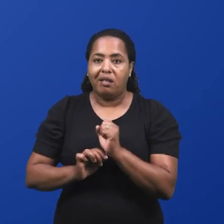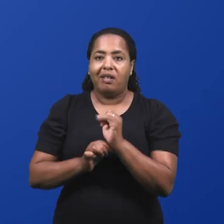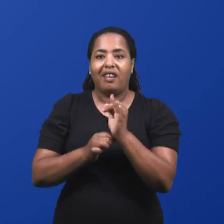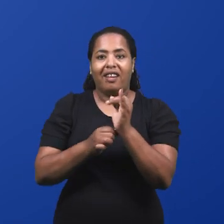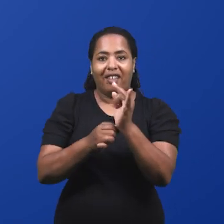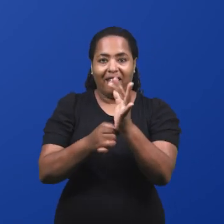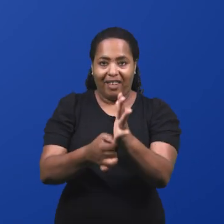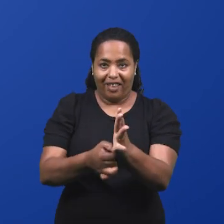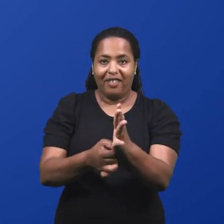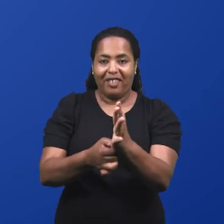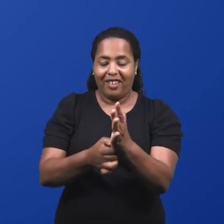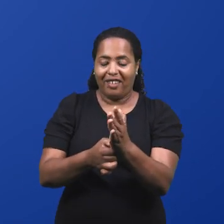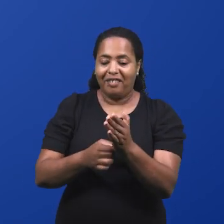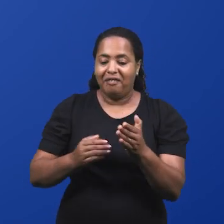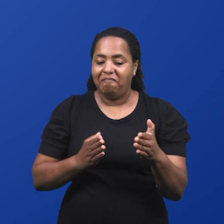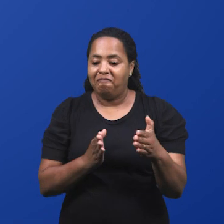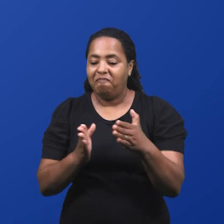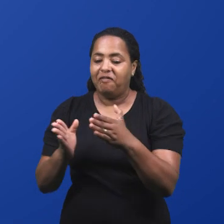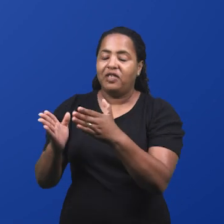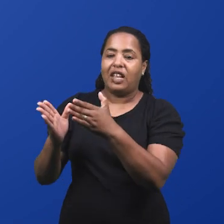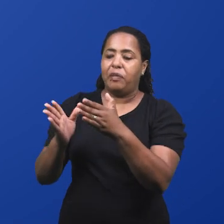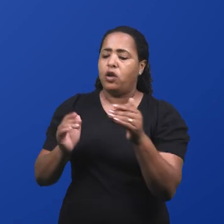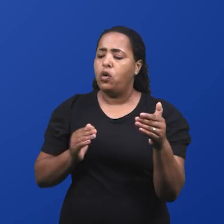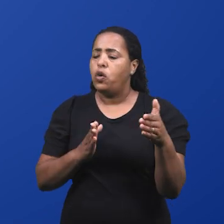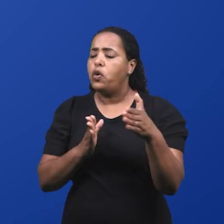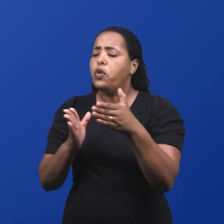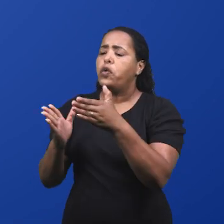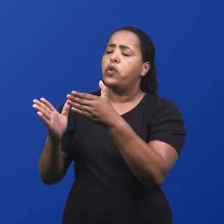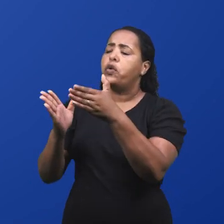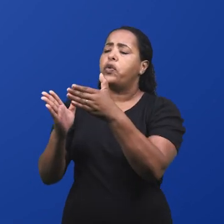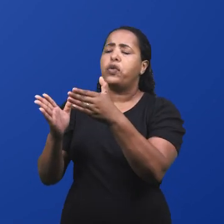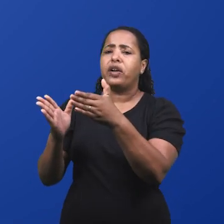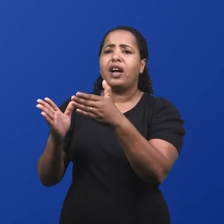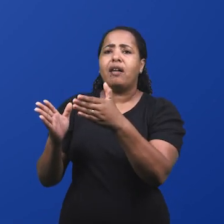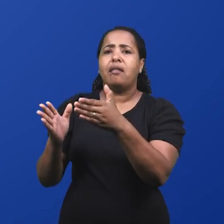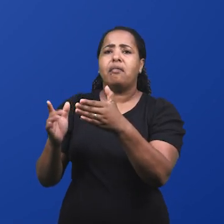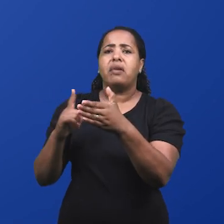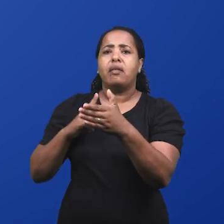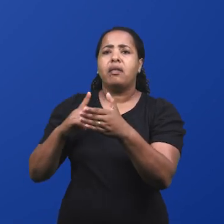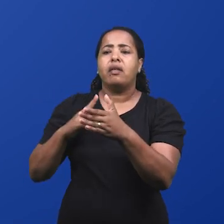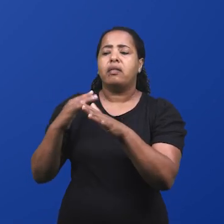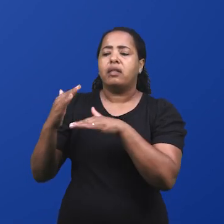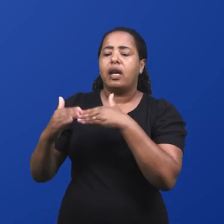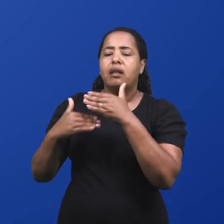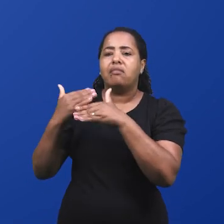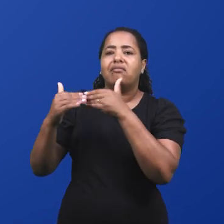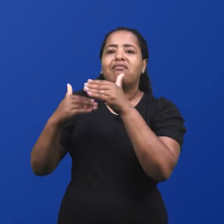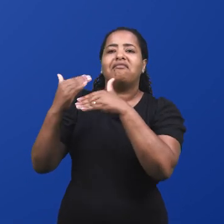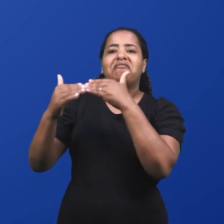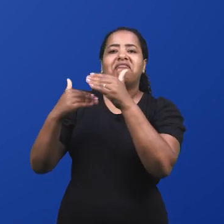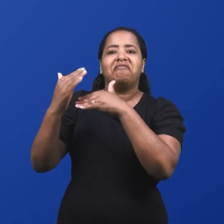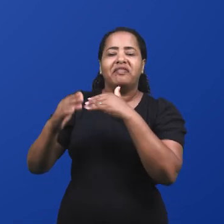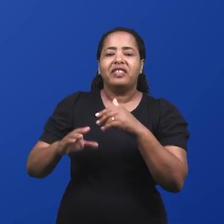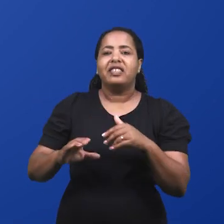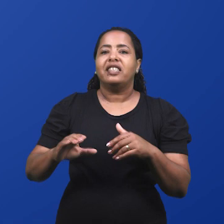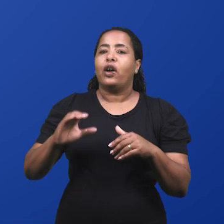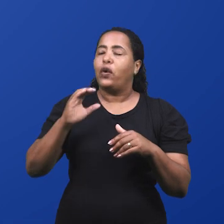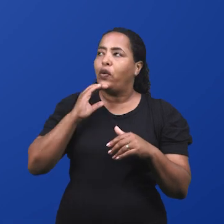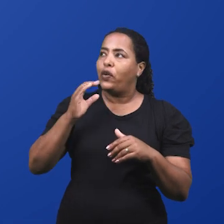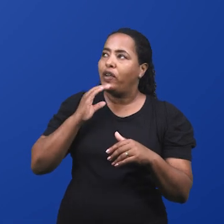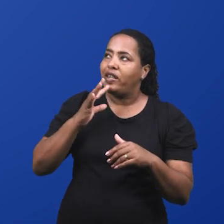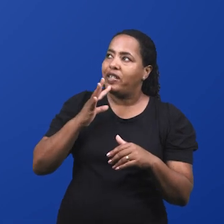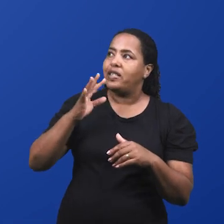igreja este caminho, e nesse caminho tem nos aperfeiçoado naquilo que é o conhecimento do Senhor